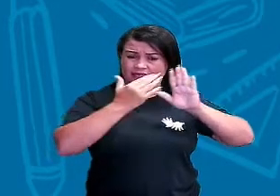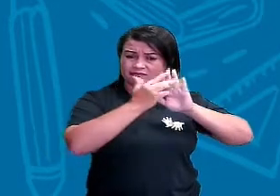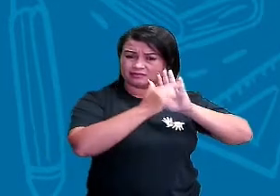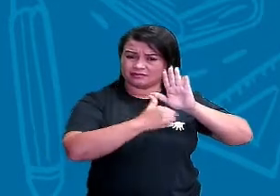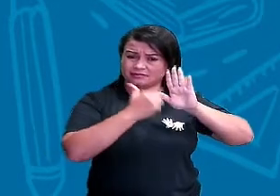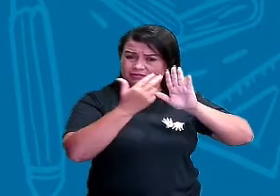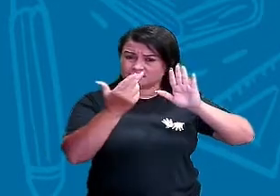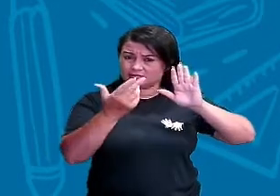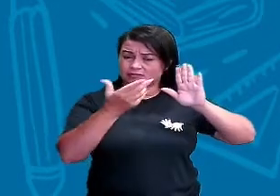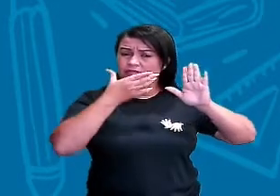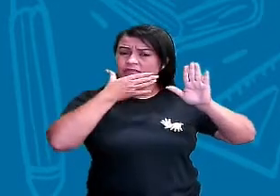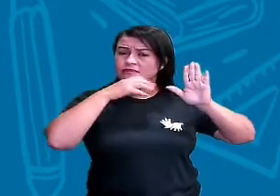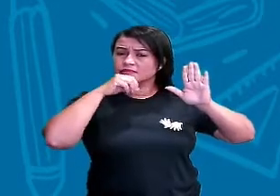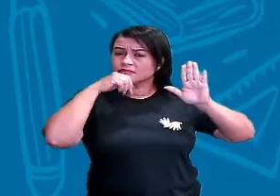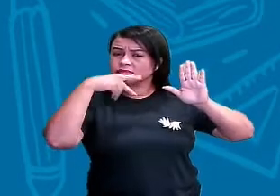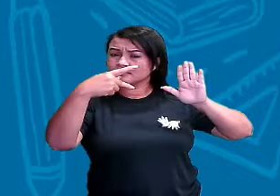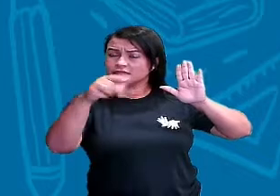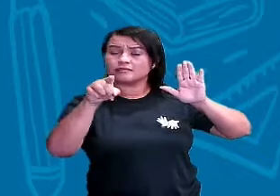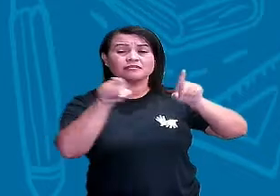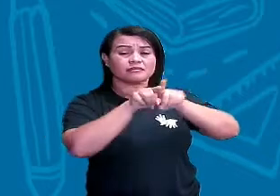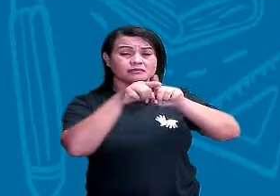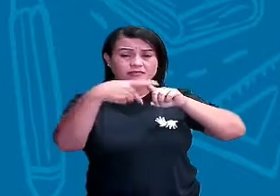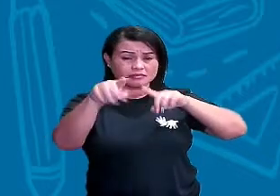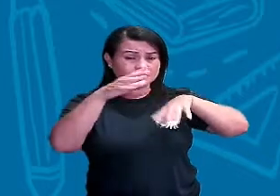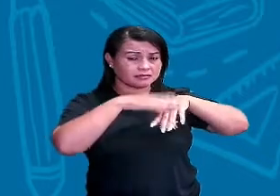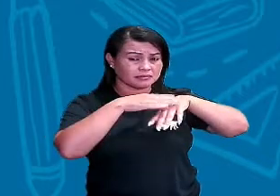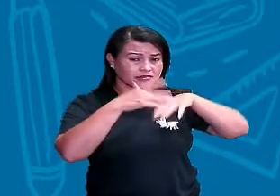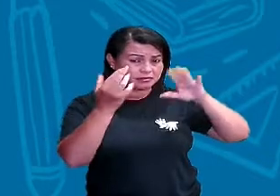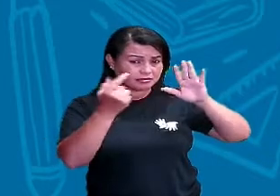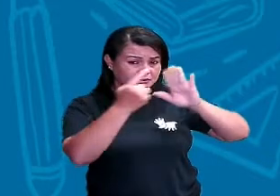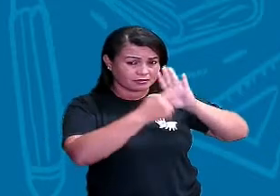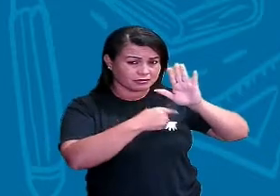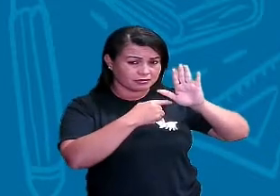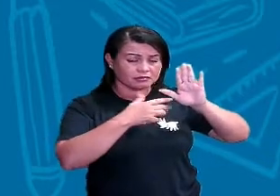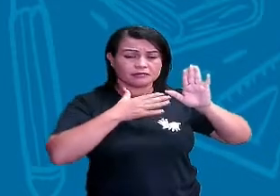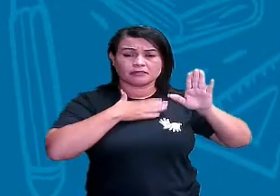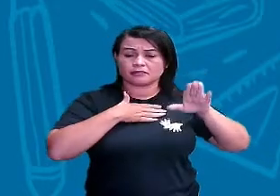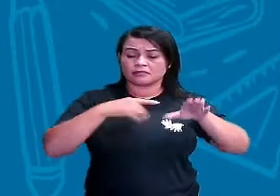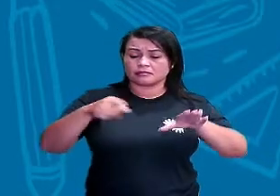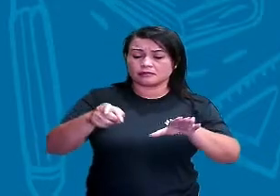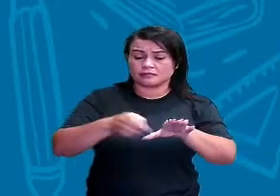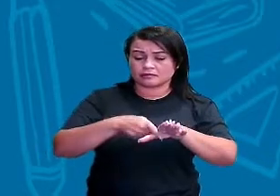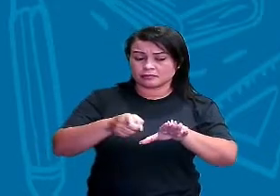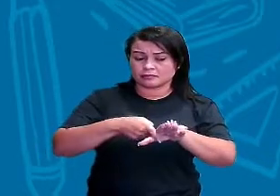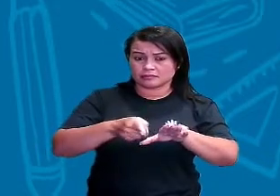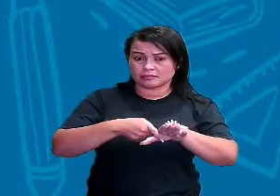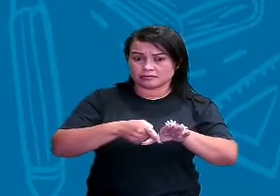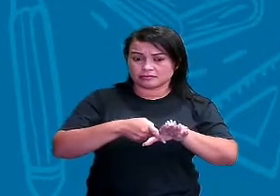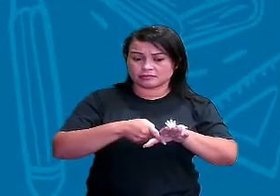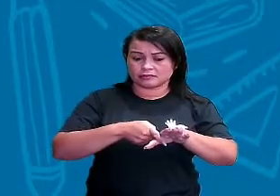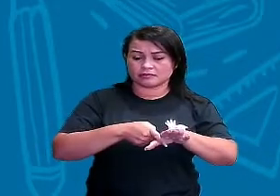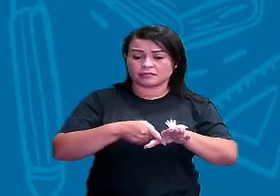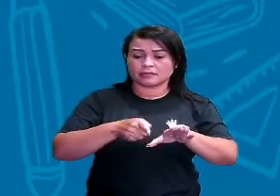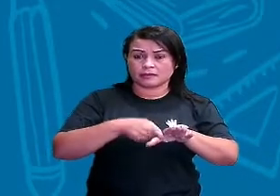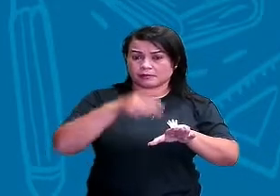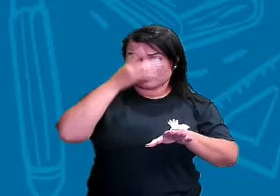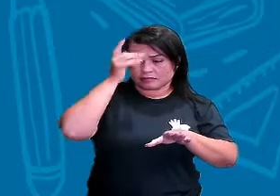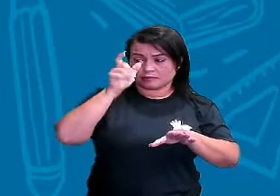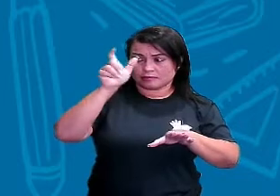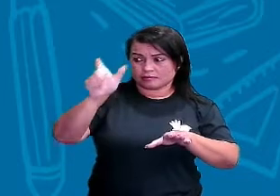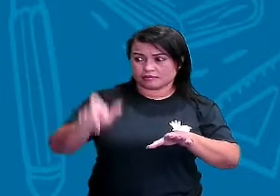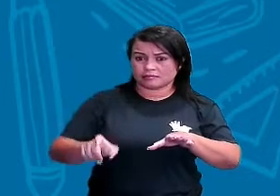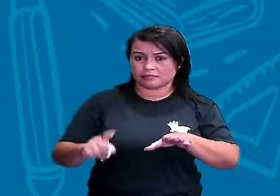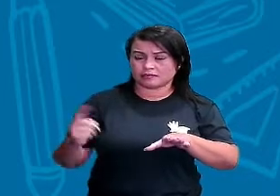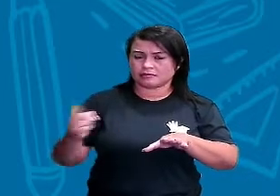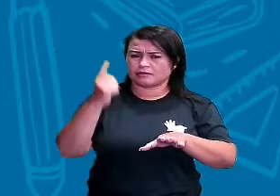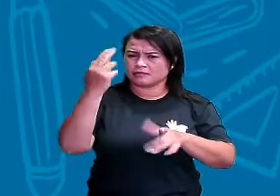mesmo tamanho do seu palmo aí? Você acha que o meu pé, né, o pé de um adulto, é o mesmo tamanho do